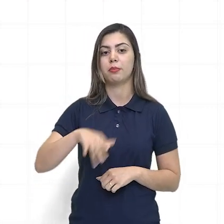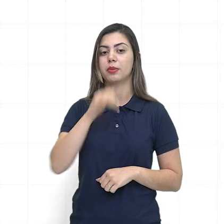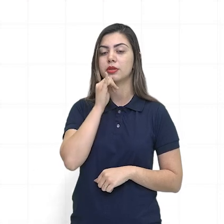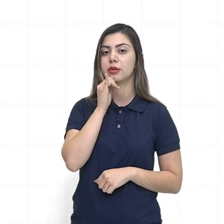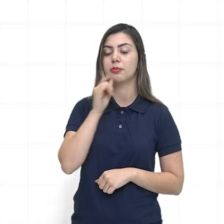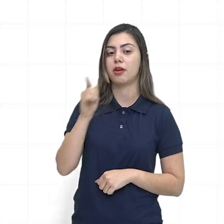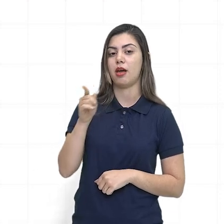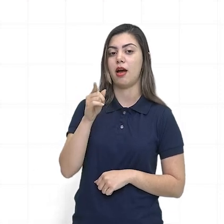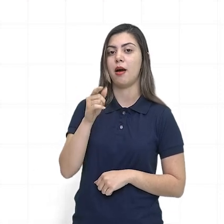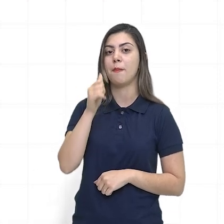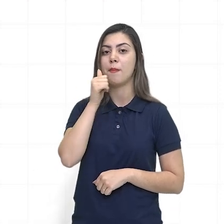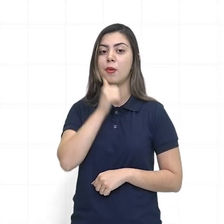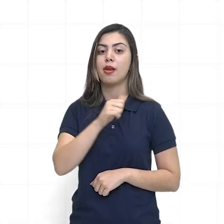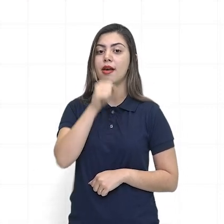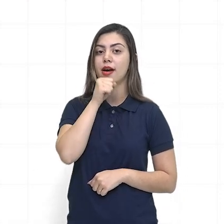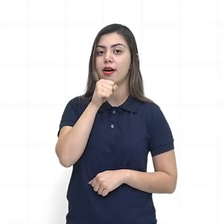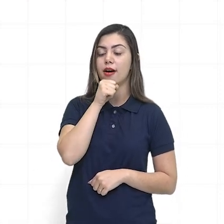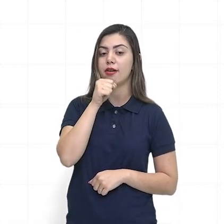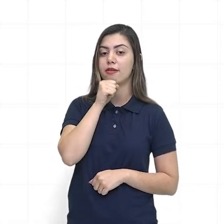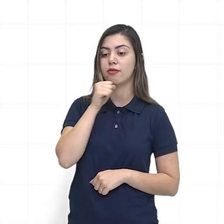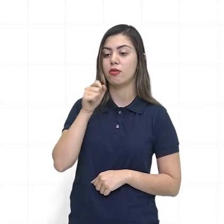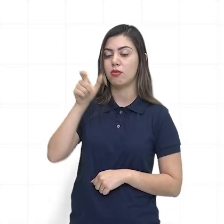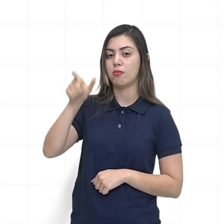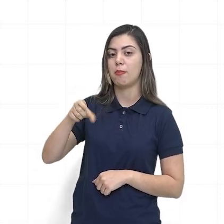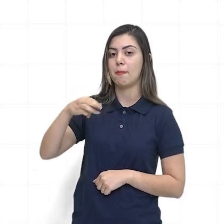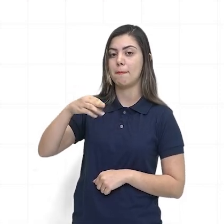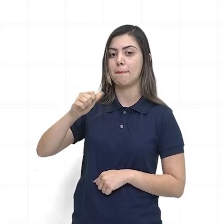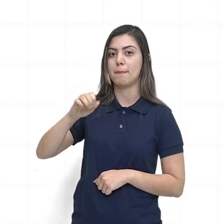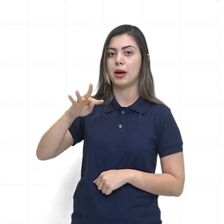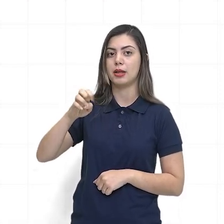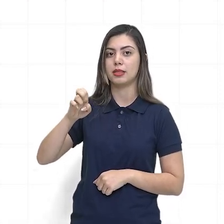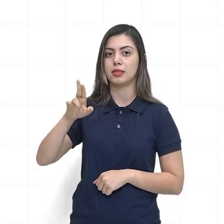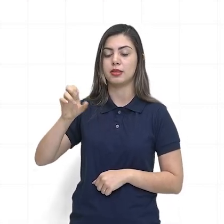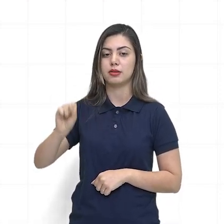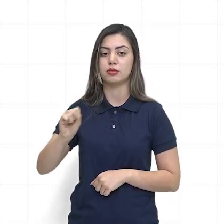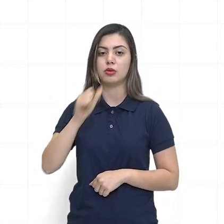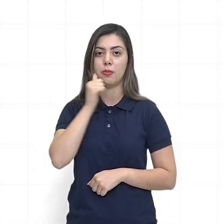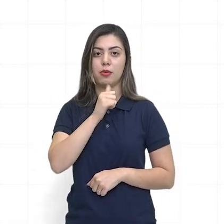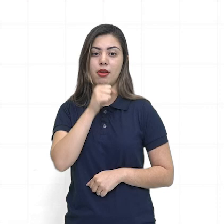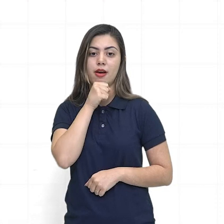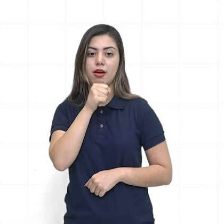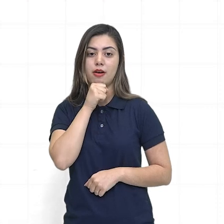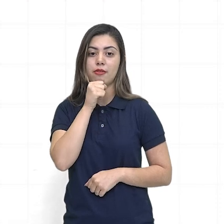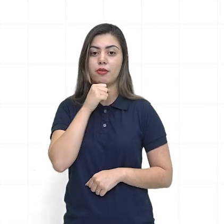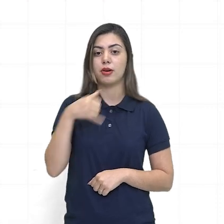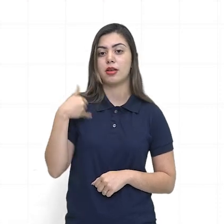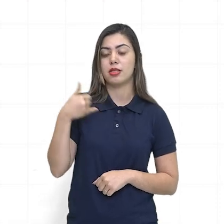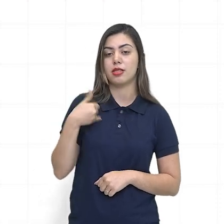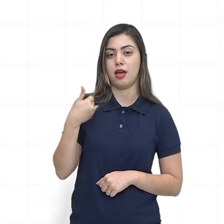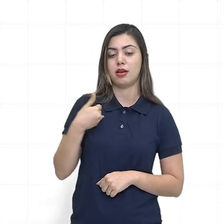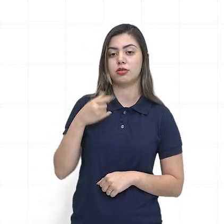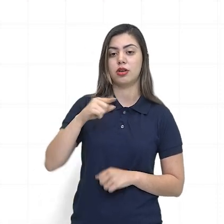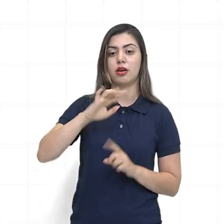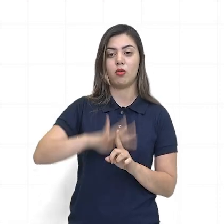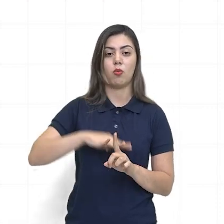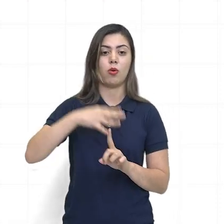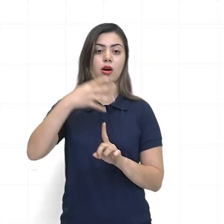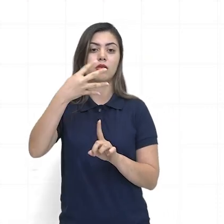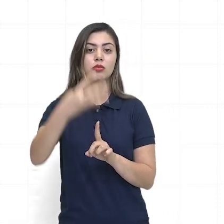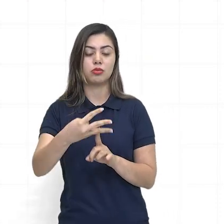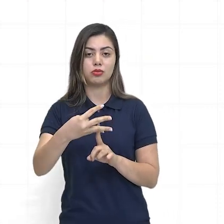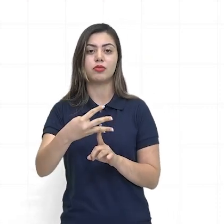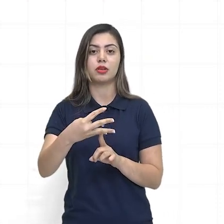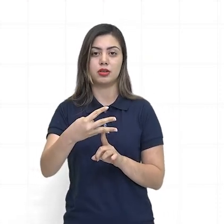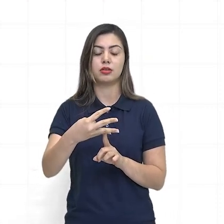a idade da avó de Mateus é 4 vezes